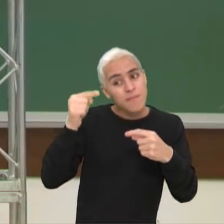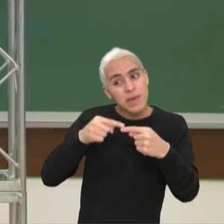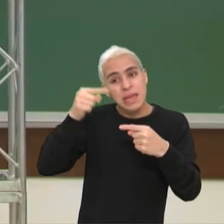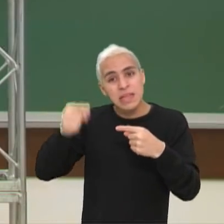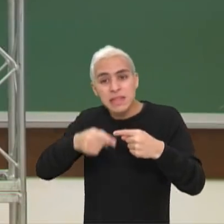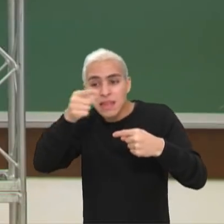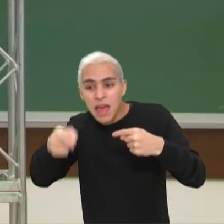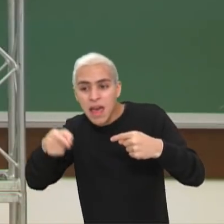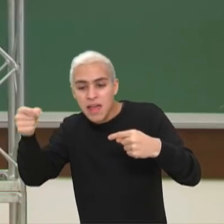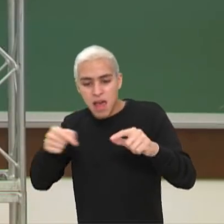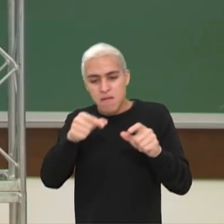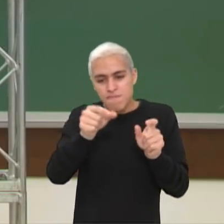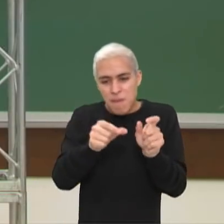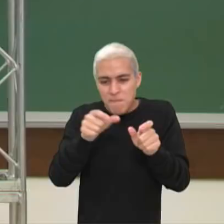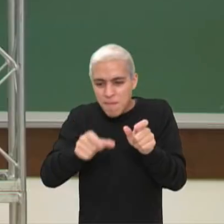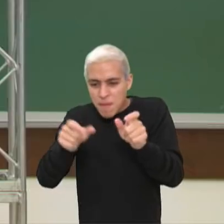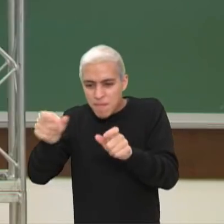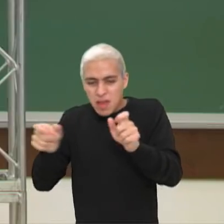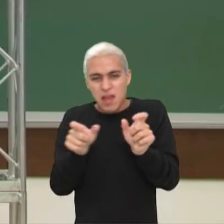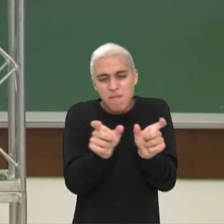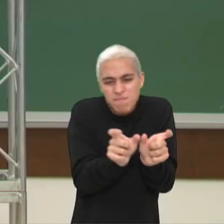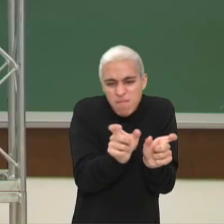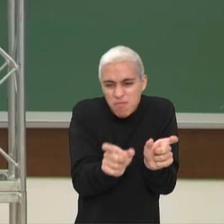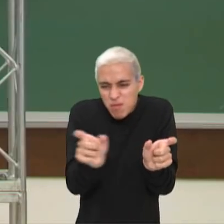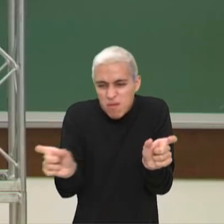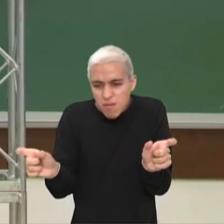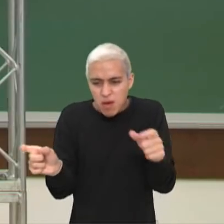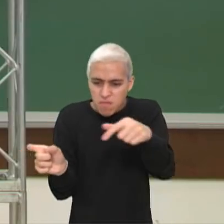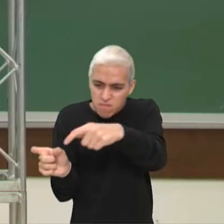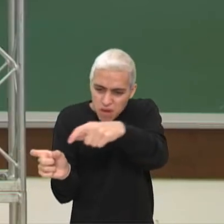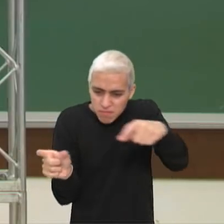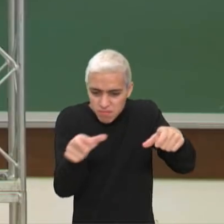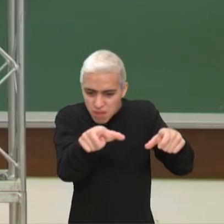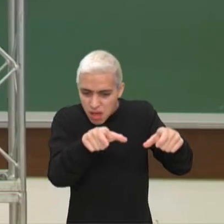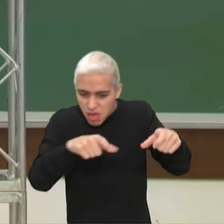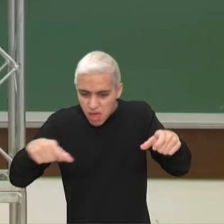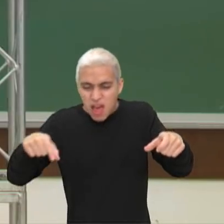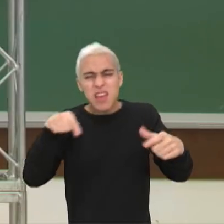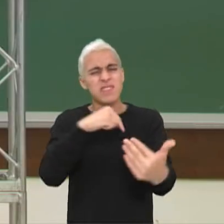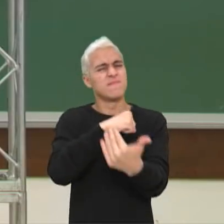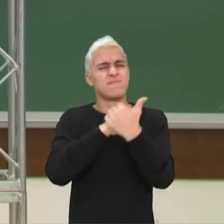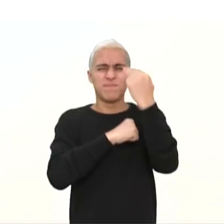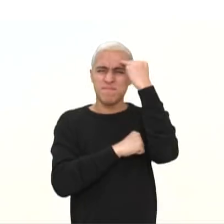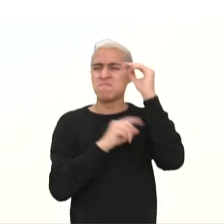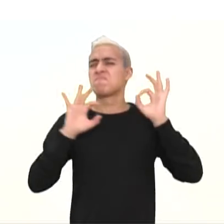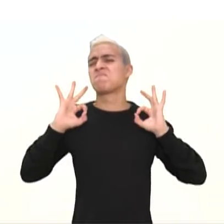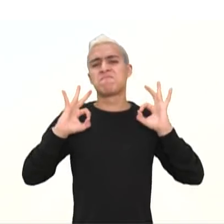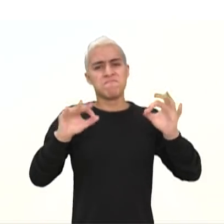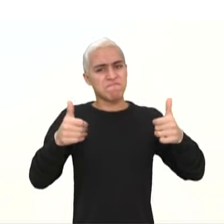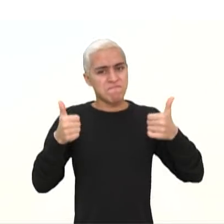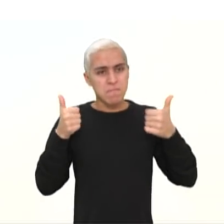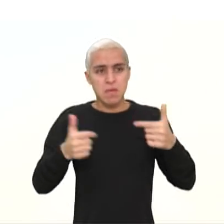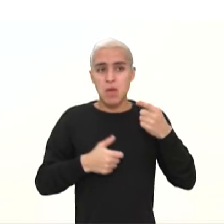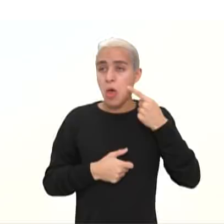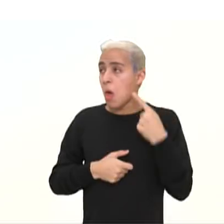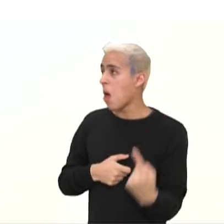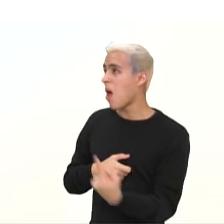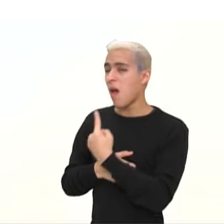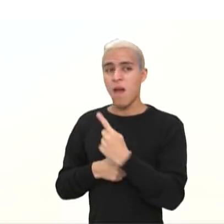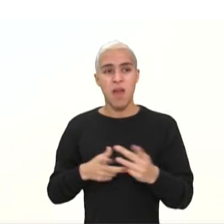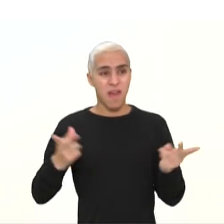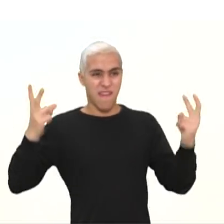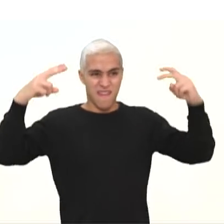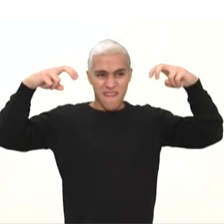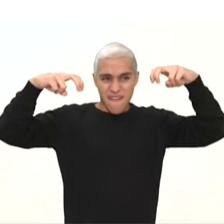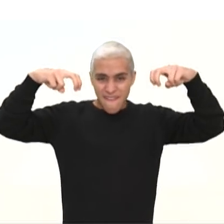da criatividade, de trabalhar esse benefício, esse mental, é muito bacana, né? Aqui 2 crianças participando